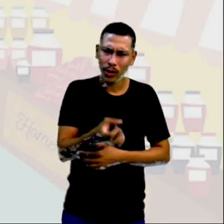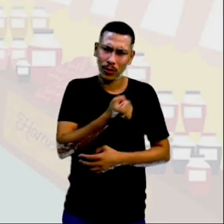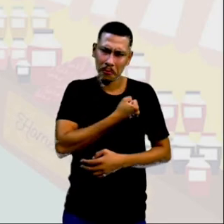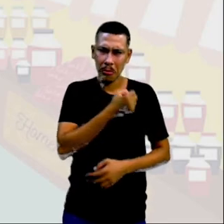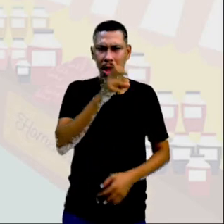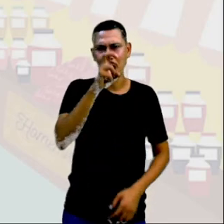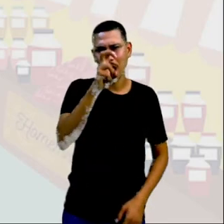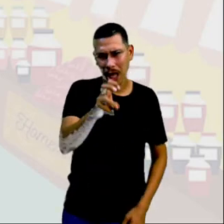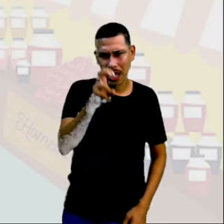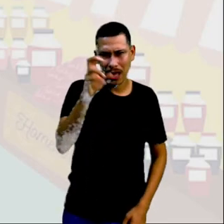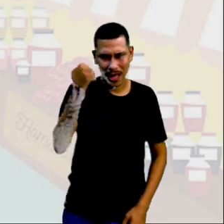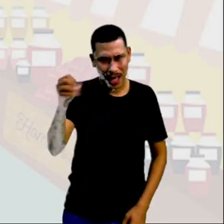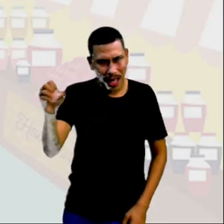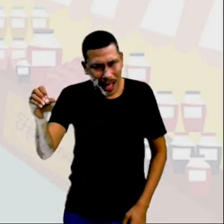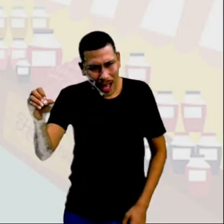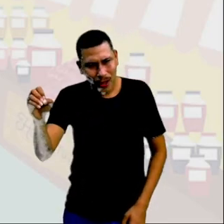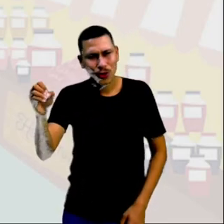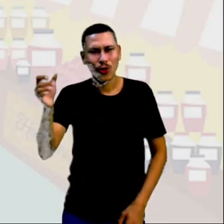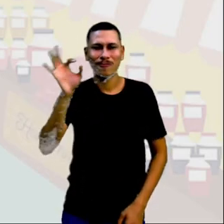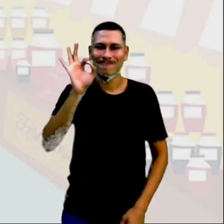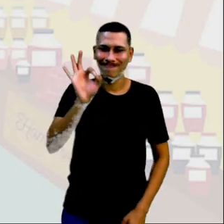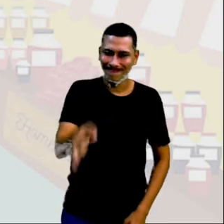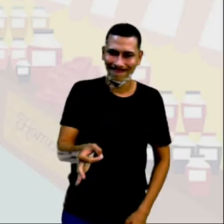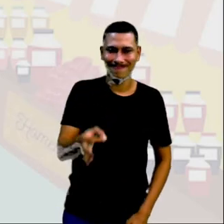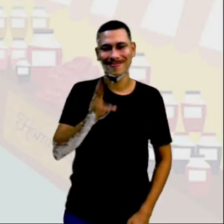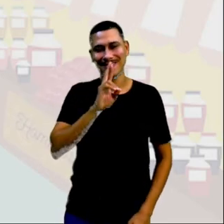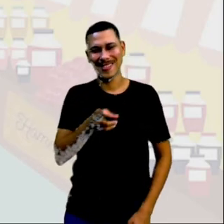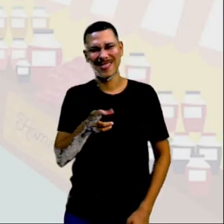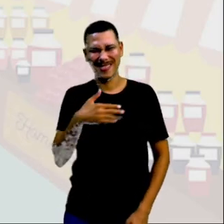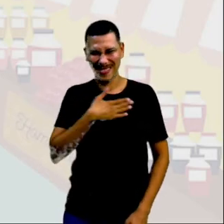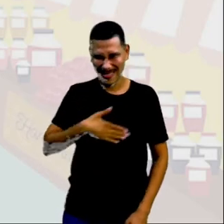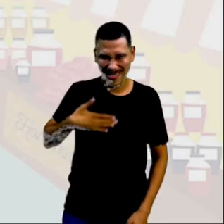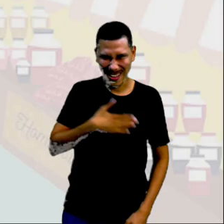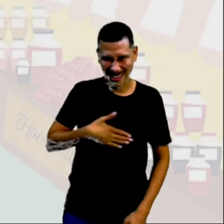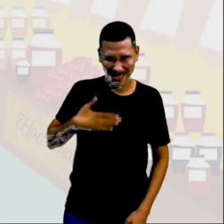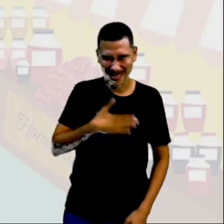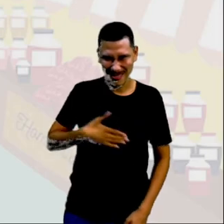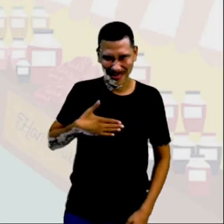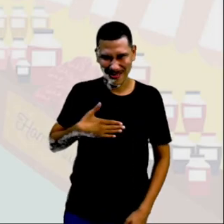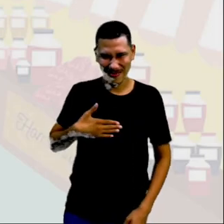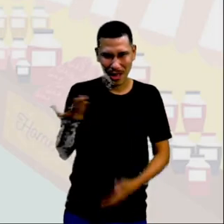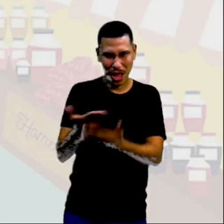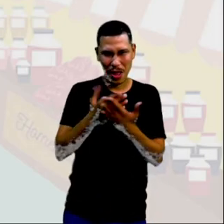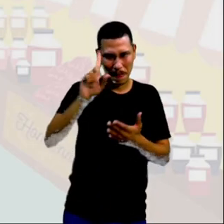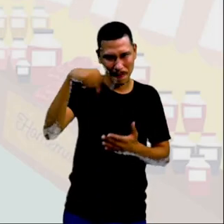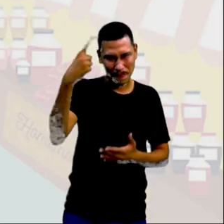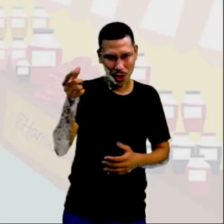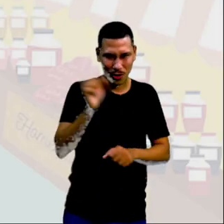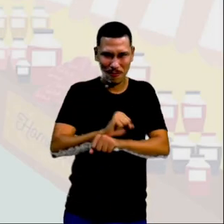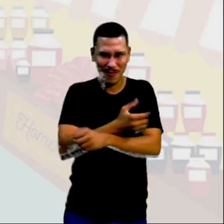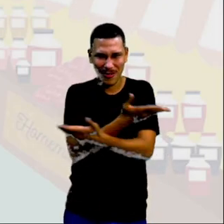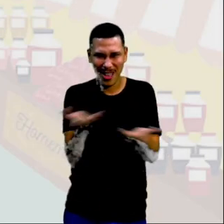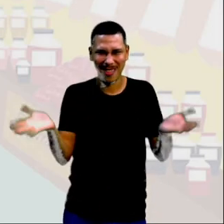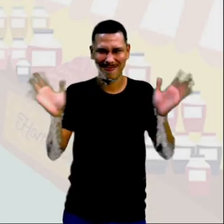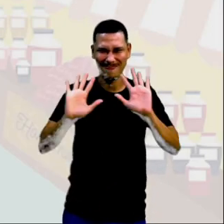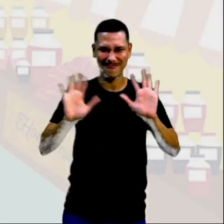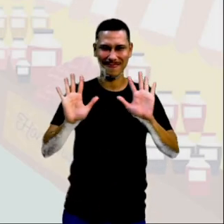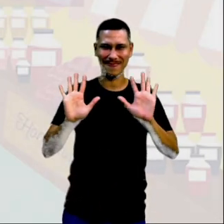metade de 1 quilo, respondeu certo. Gostaram? Na próxima aula tem mais. Estou aguardando vocês.